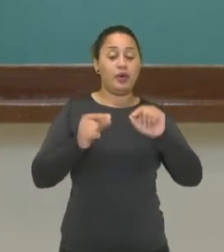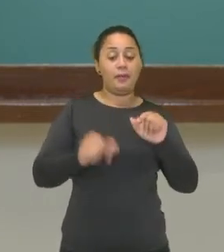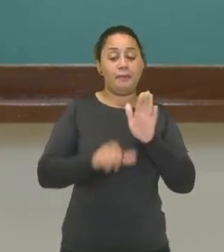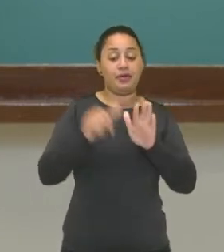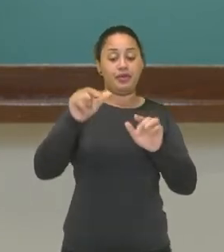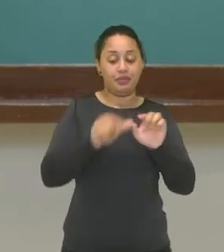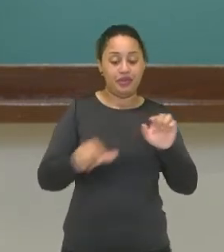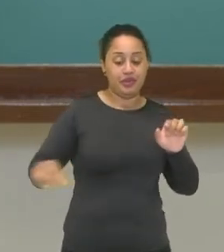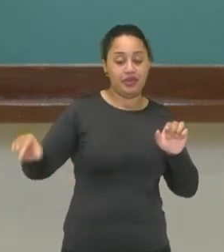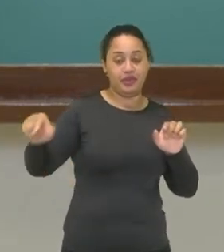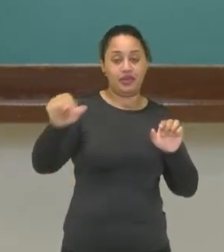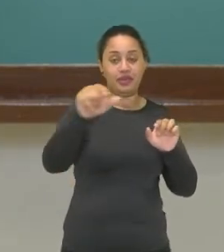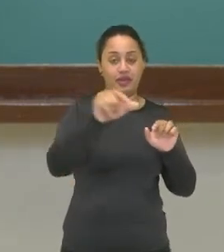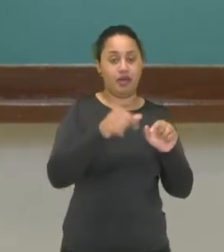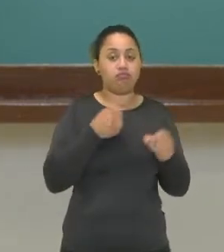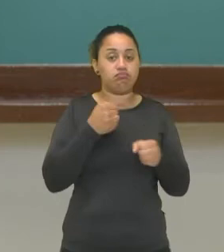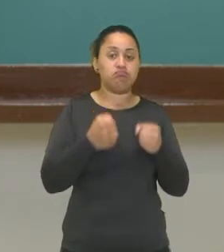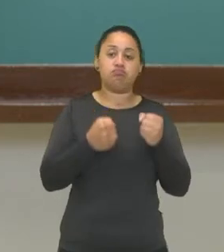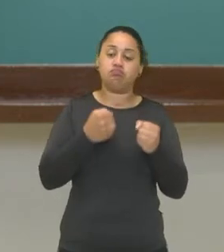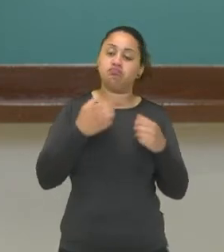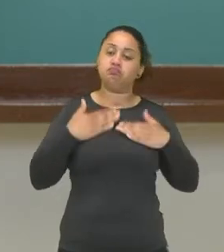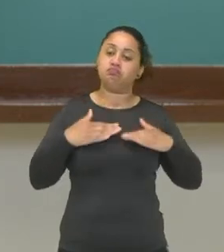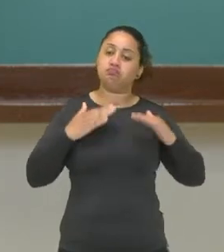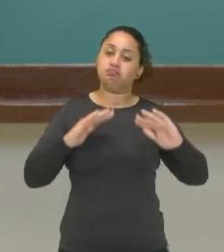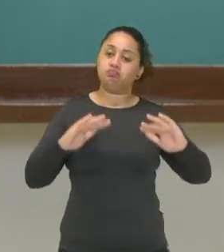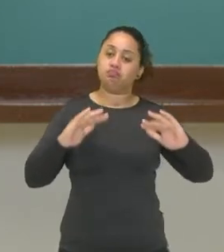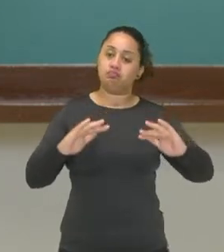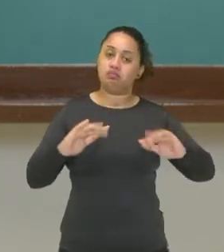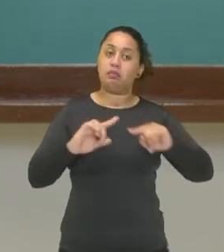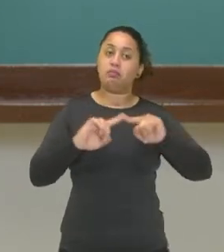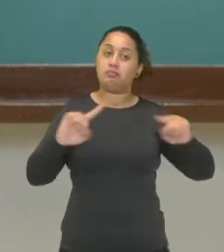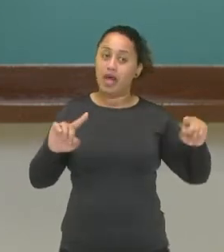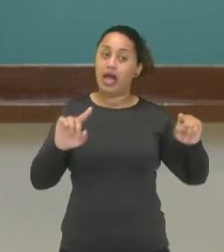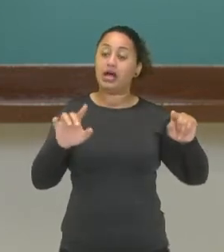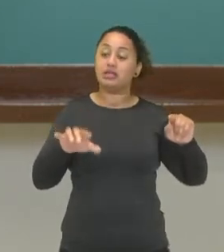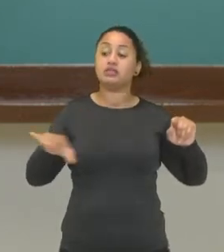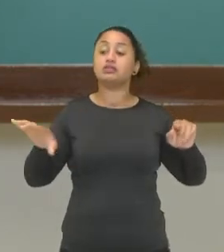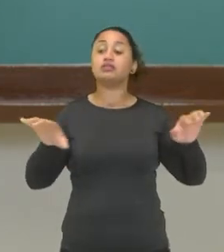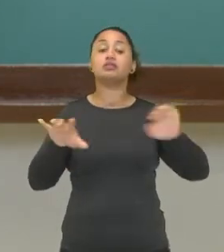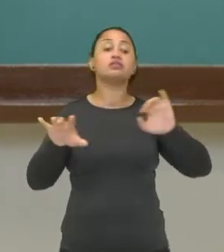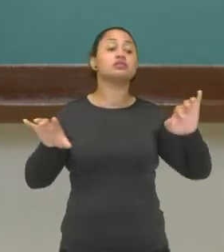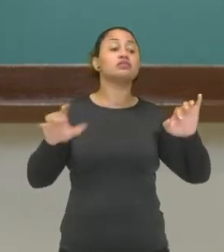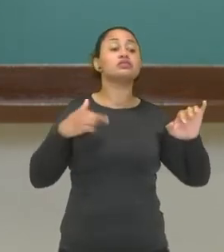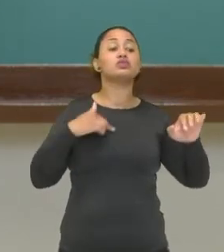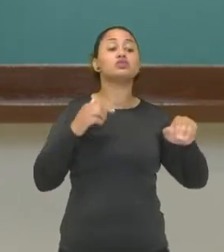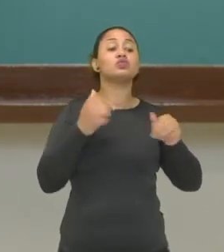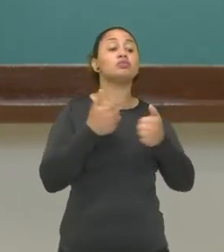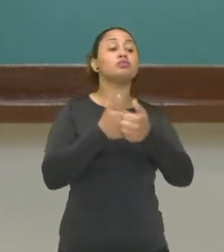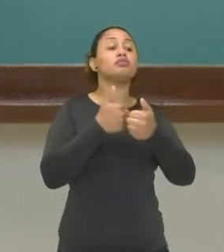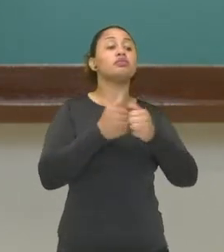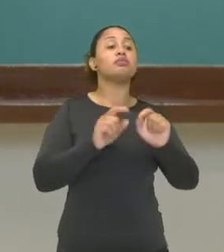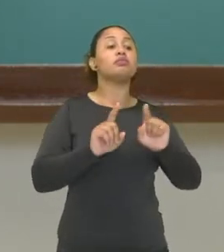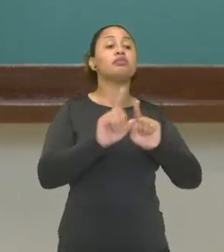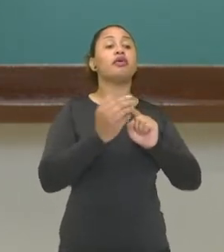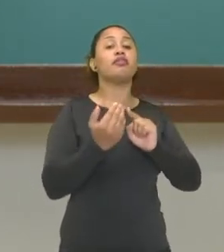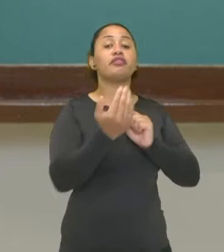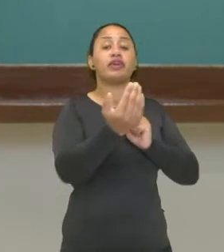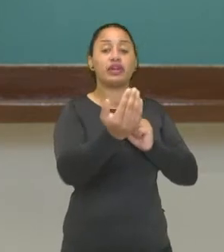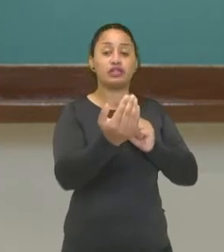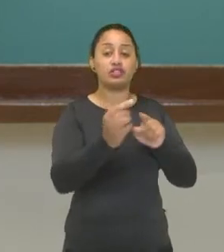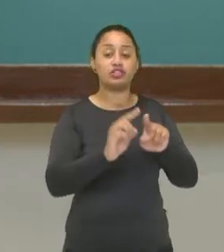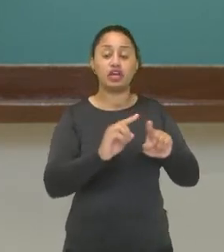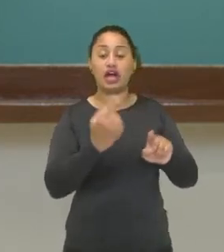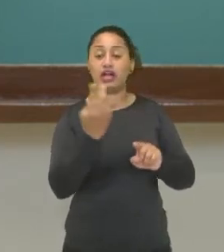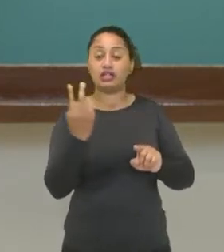volta é não correr tão rápido, mas não perder contato com os líderes, com o grupo de corredores. Para na